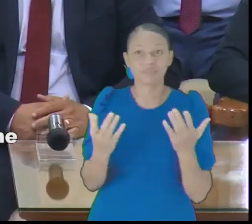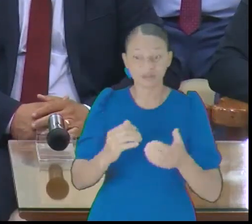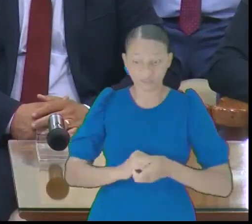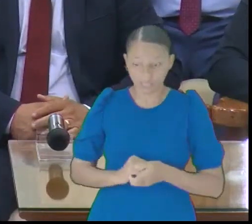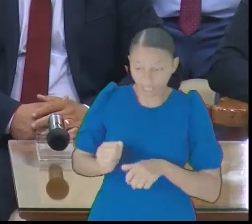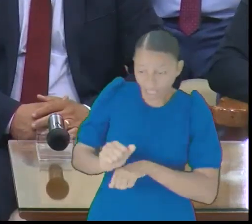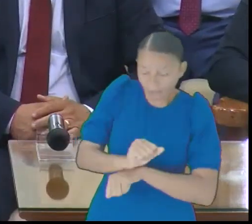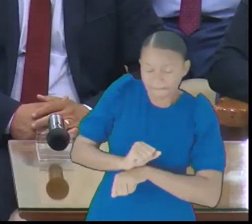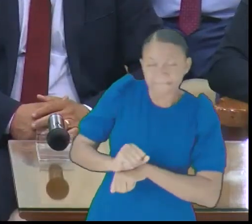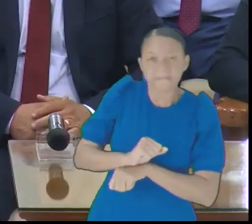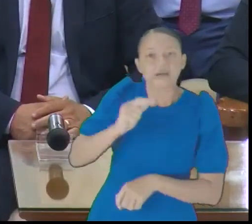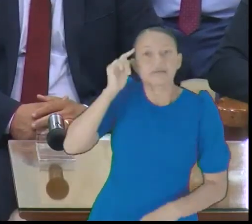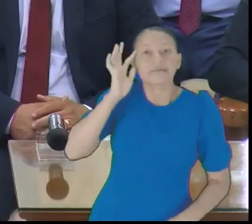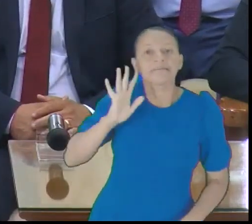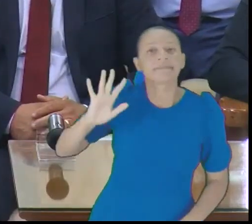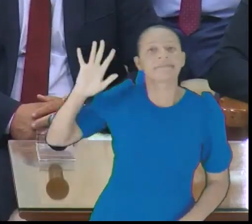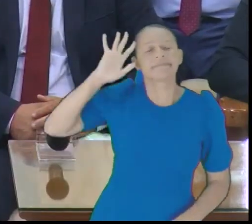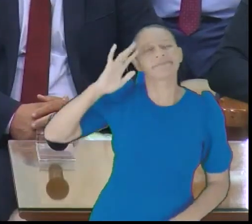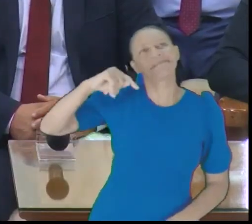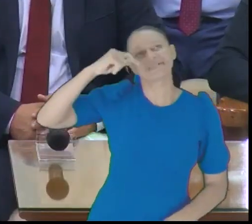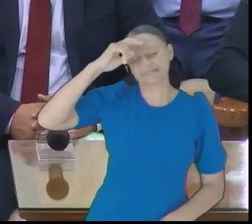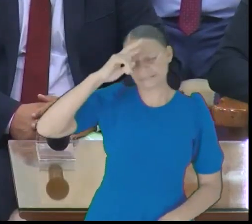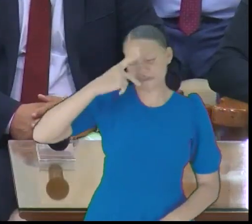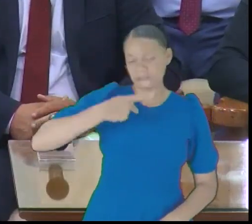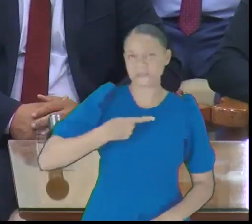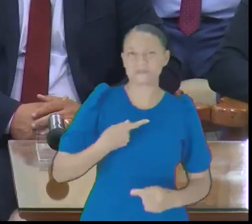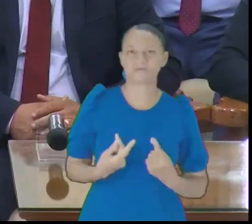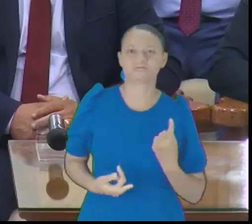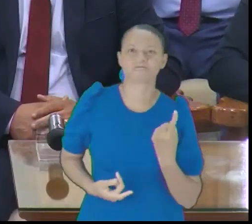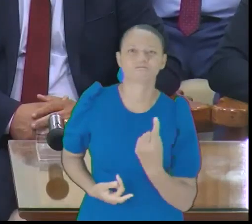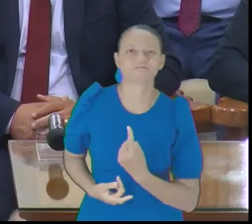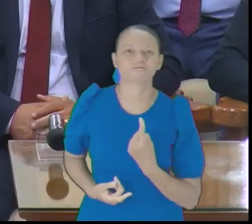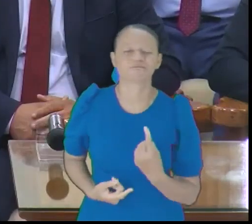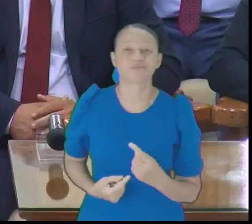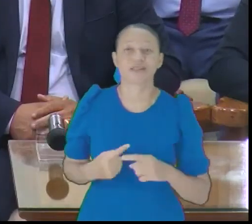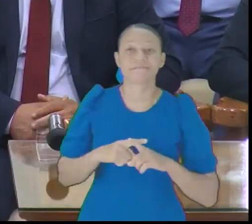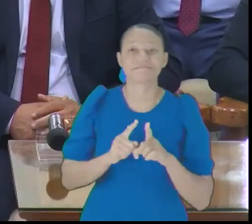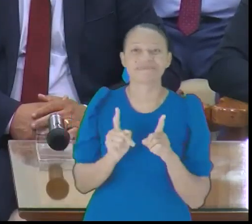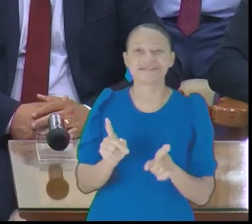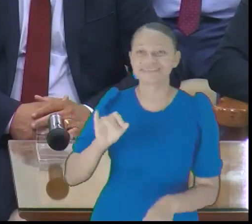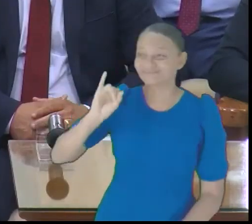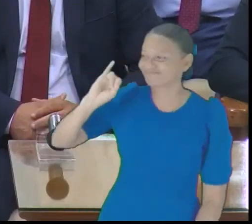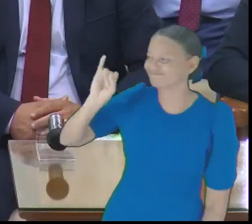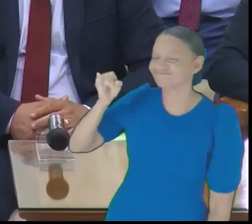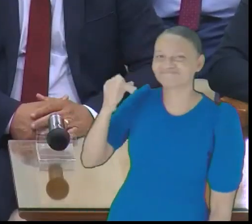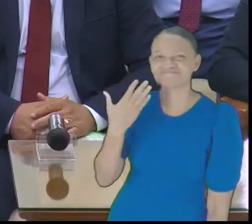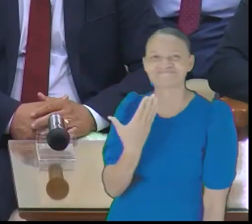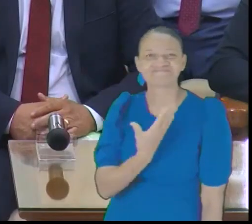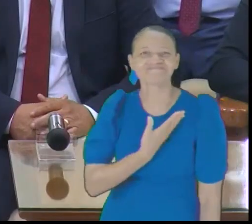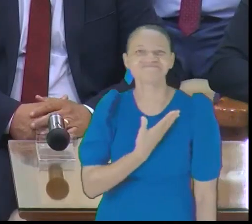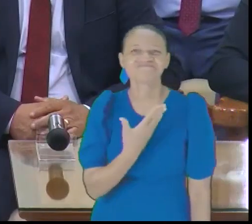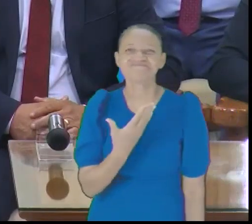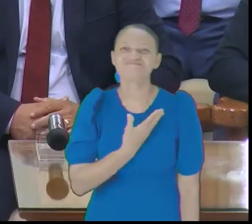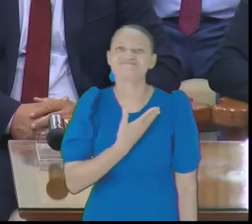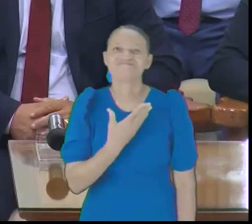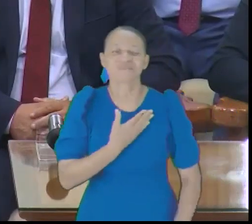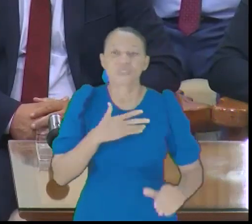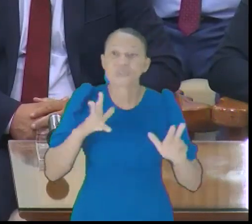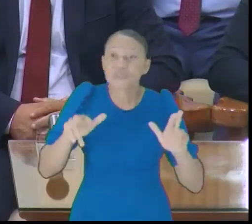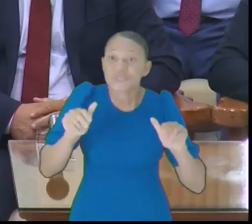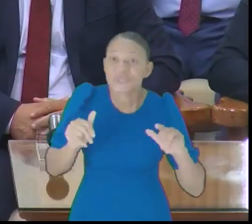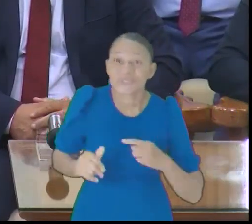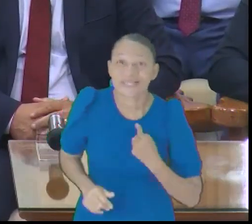Abraão imaginava que estava só, mas quem tem Jeová como amigo nunca